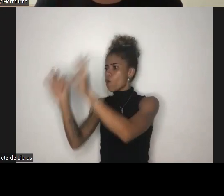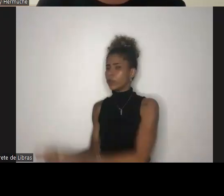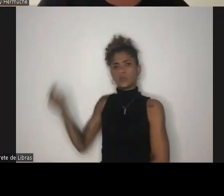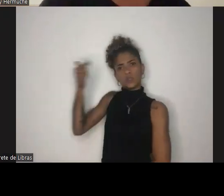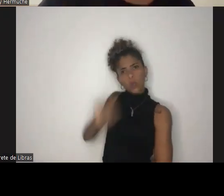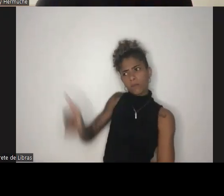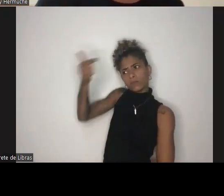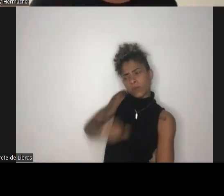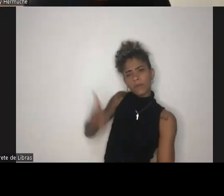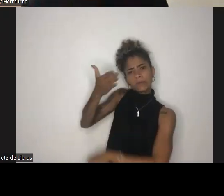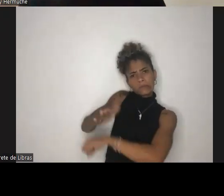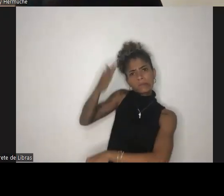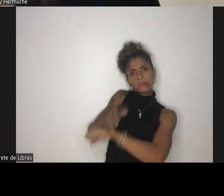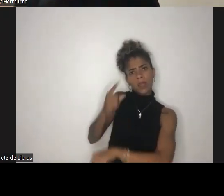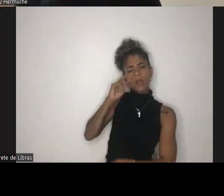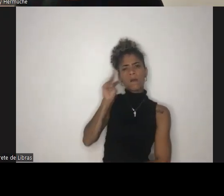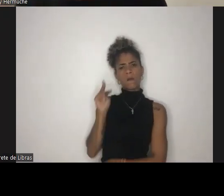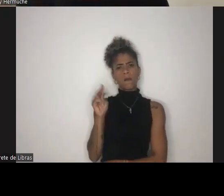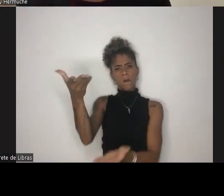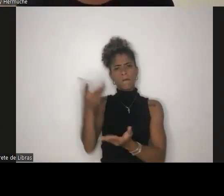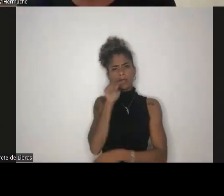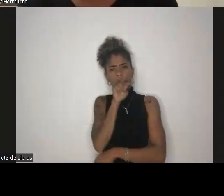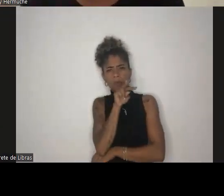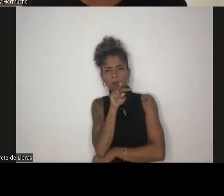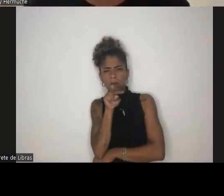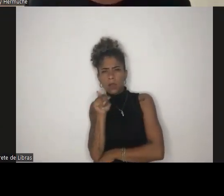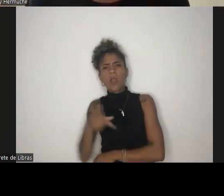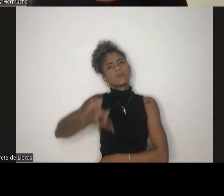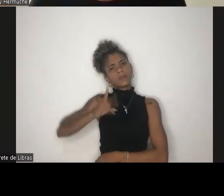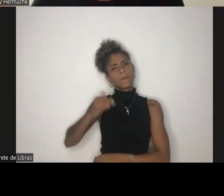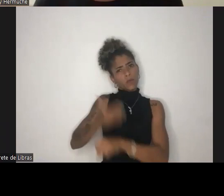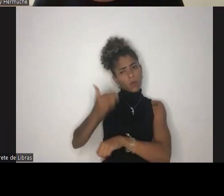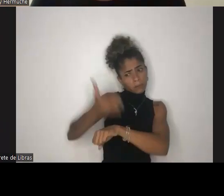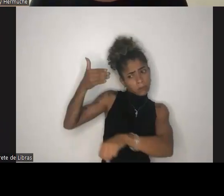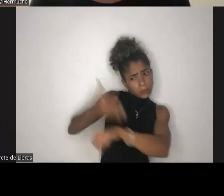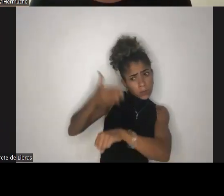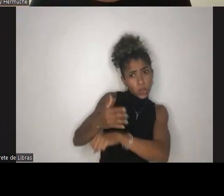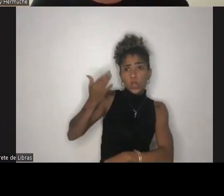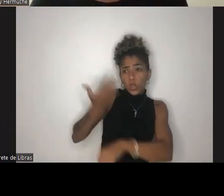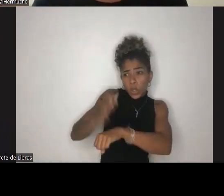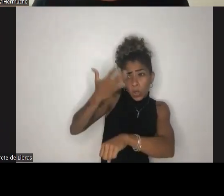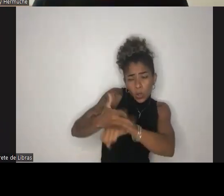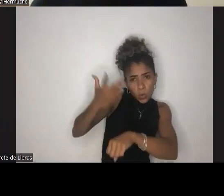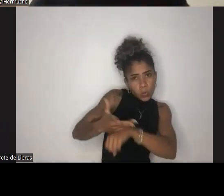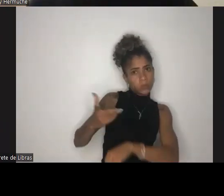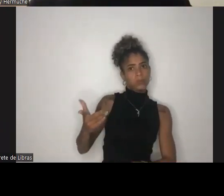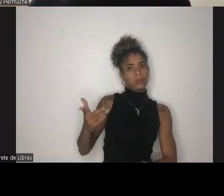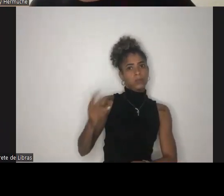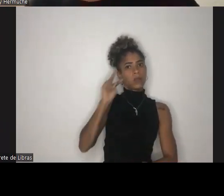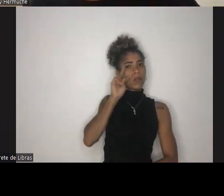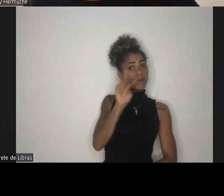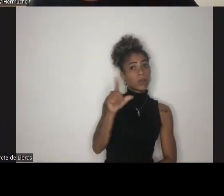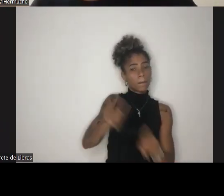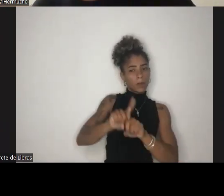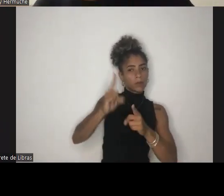eu sou fotógrafo que me convida para ver uma peça eu vou em todos os ensaios porque eu gosto de ver Inclusive a evolução